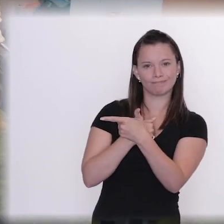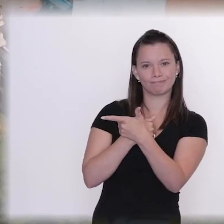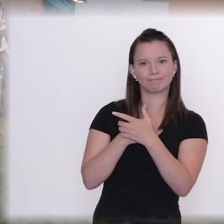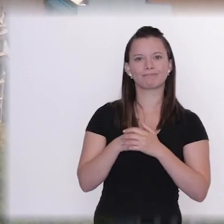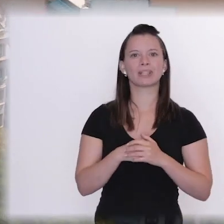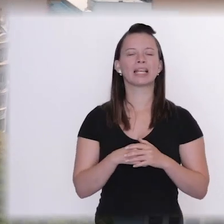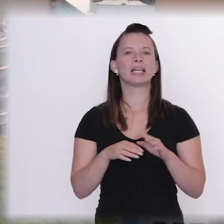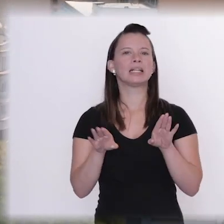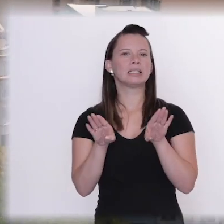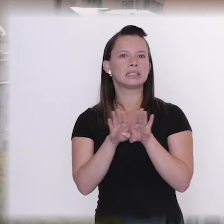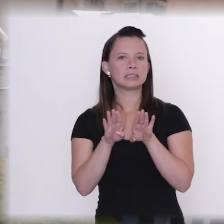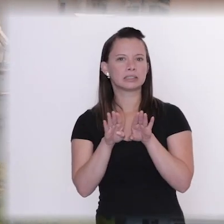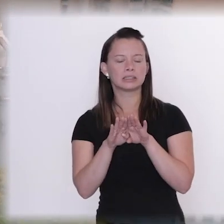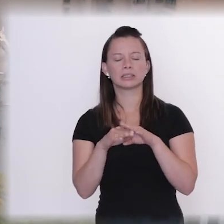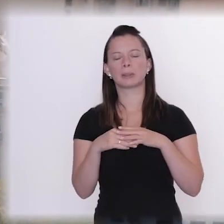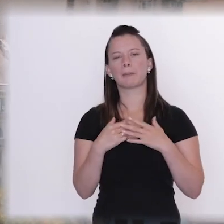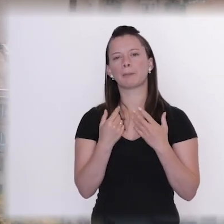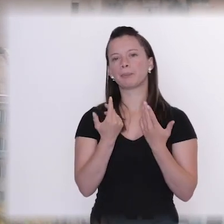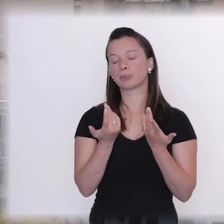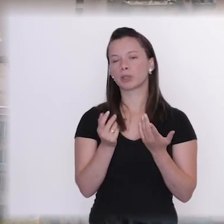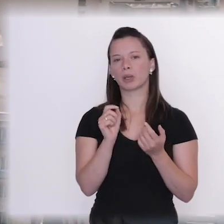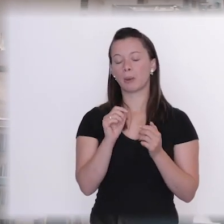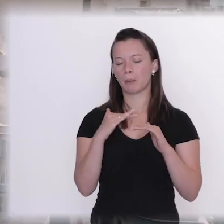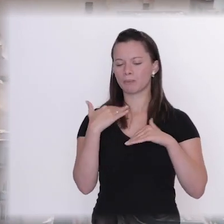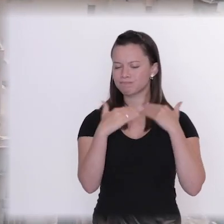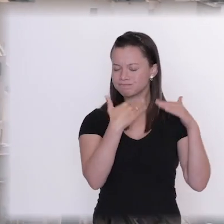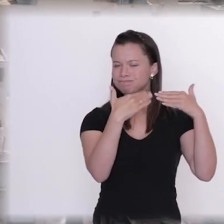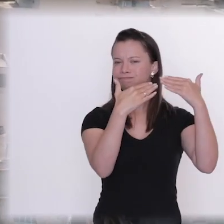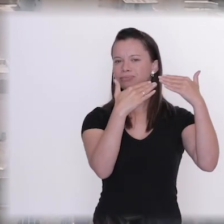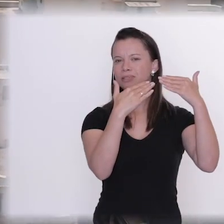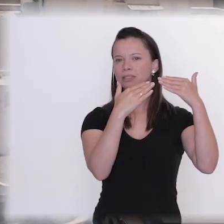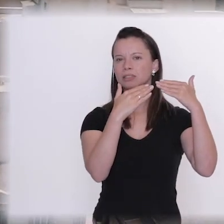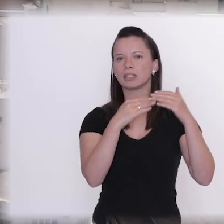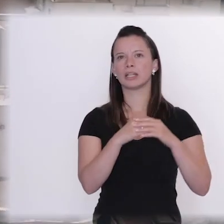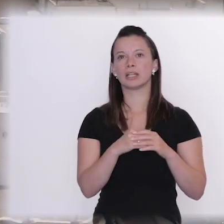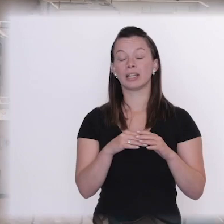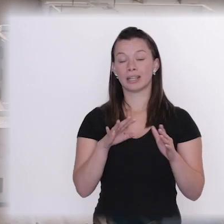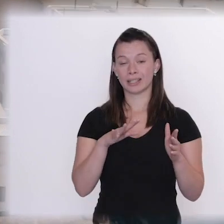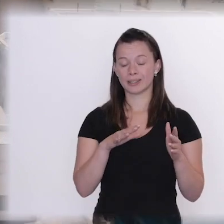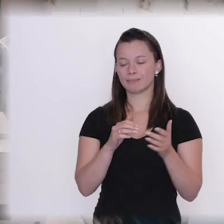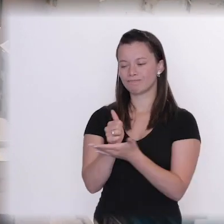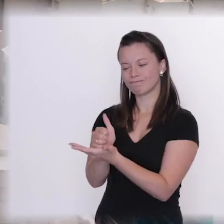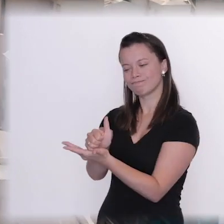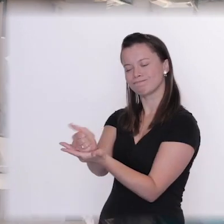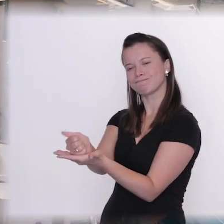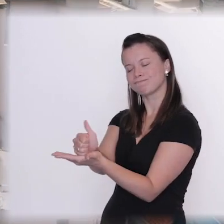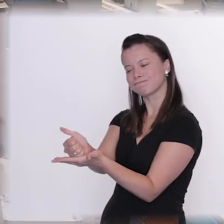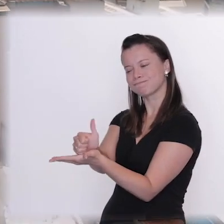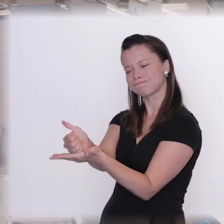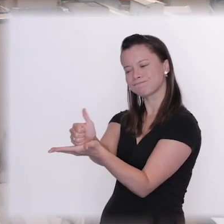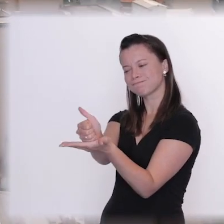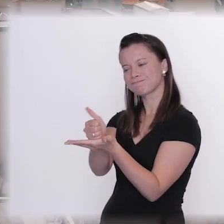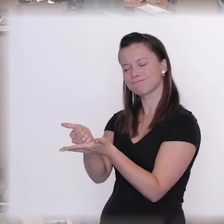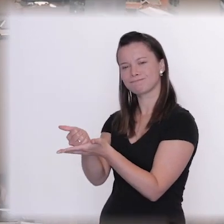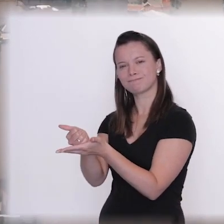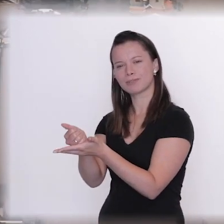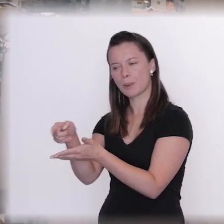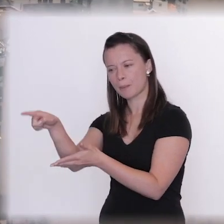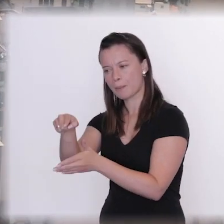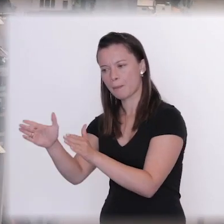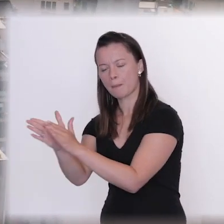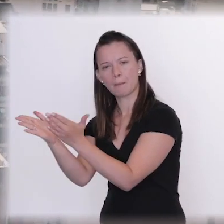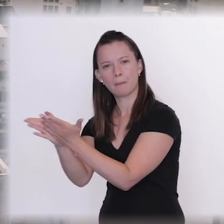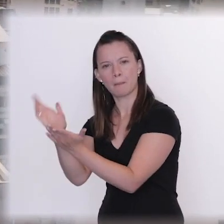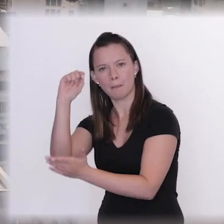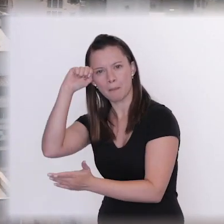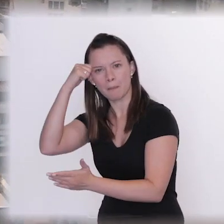juros, financiamento determinados. Isso é um processo histórico e controle dos corpos, principalmente dos corpos pobres, negros, escravos